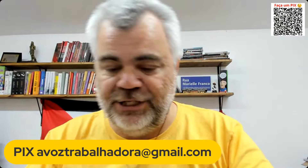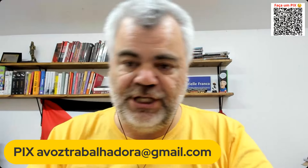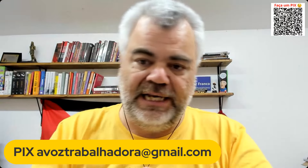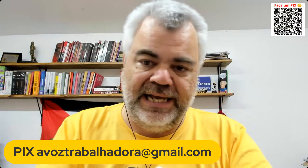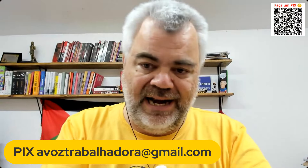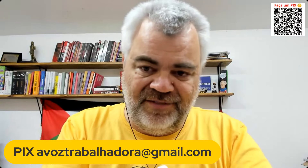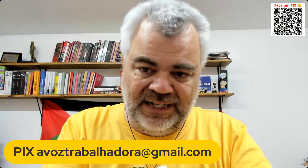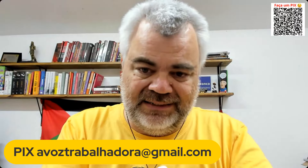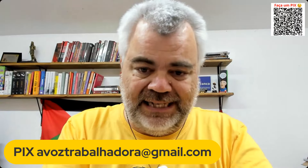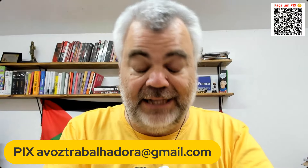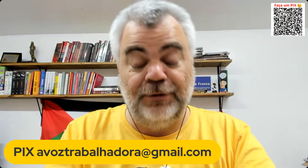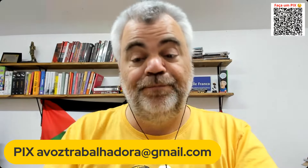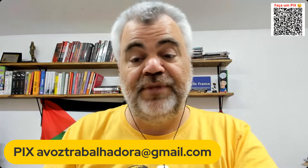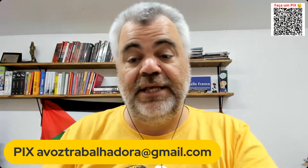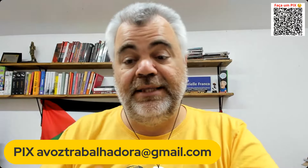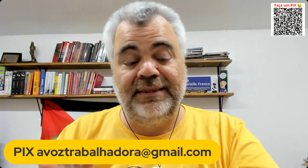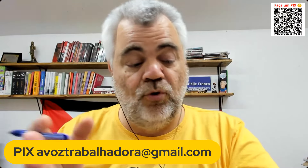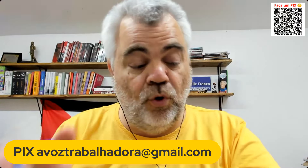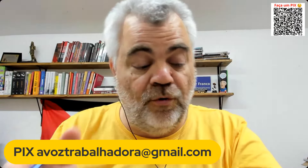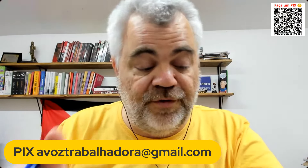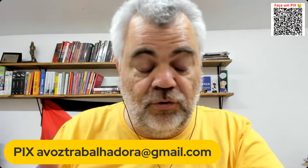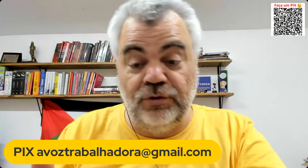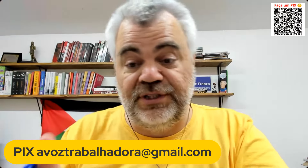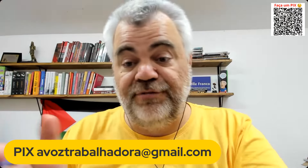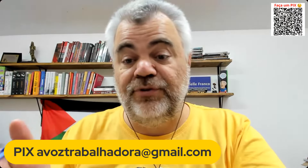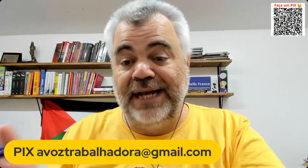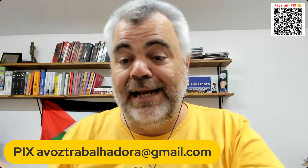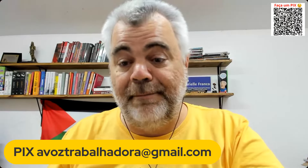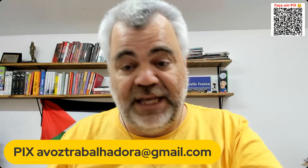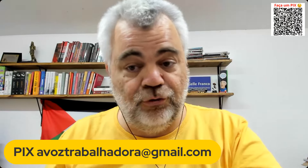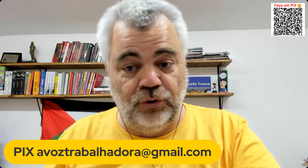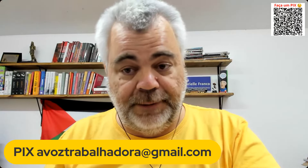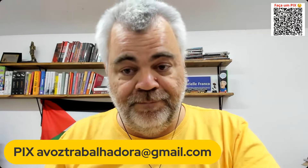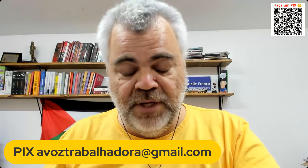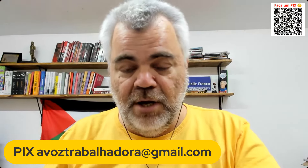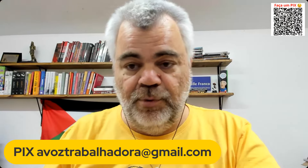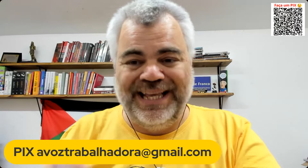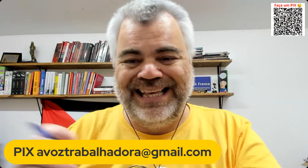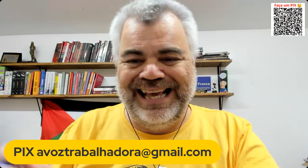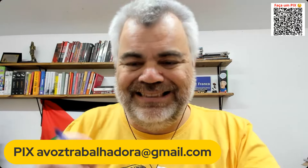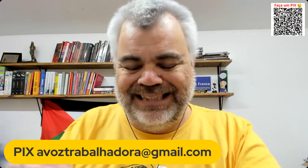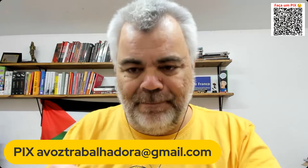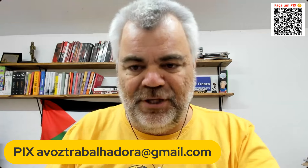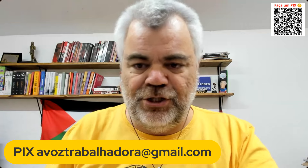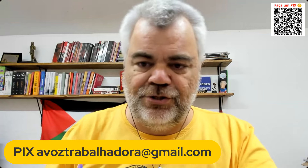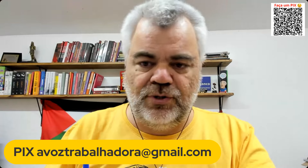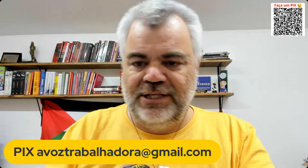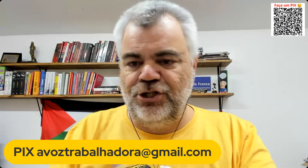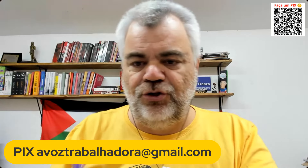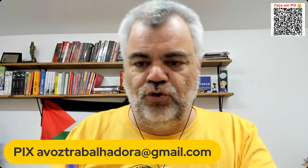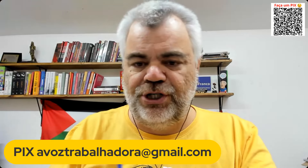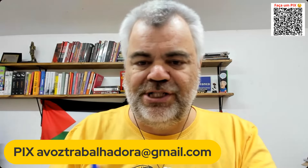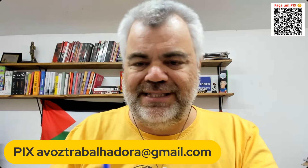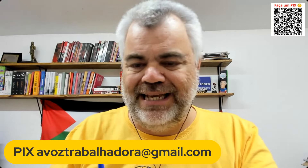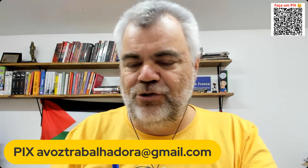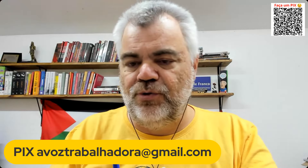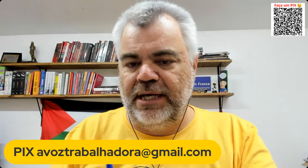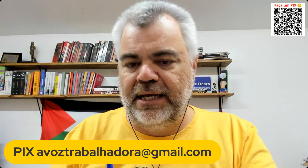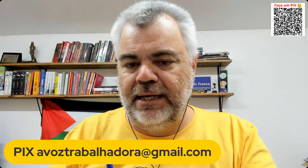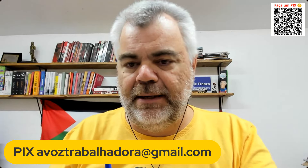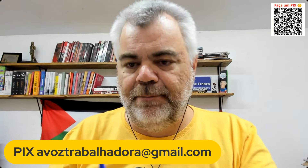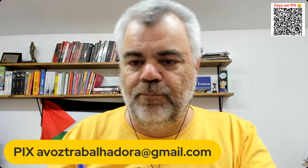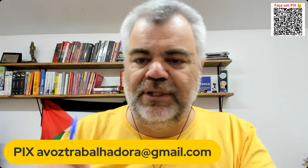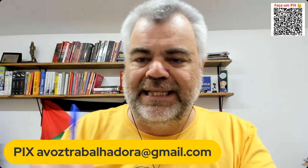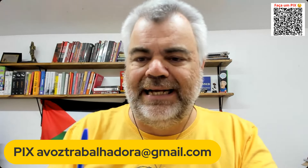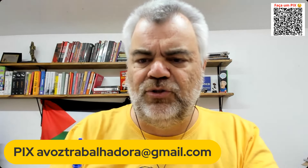parece evidente que ele era financiado e que houve, inclusive, um treinamento, né? Porque quem sabe disso, que extintor de